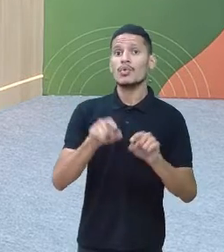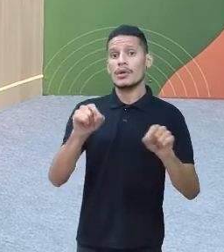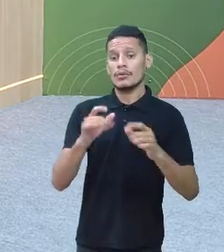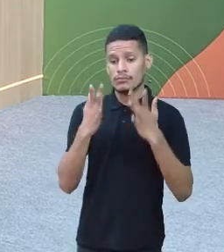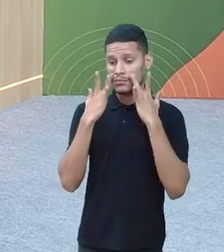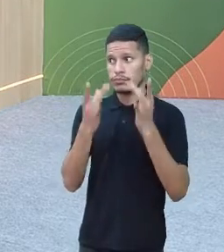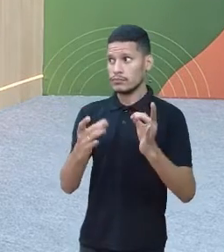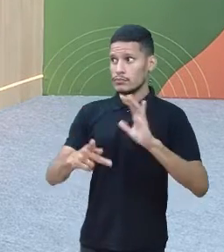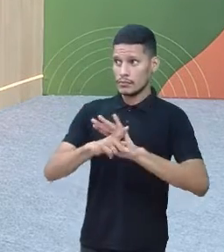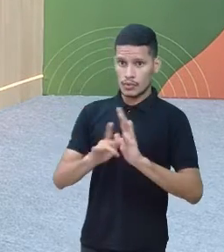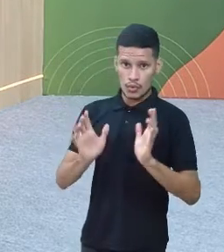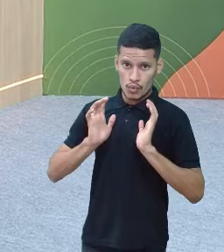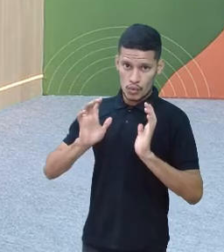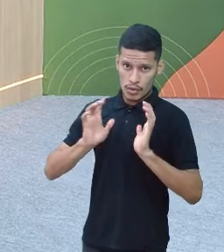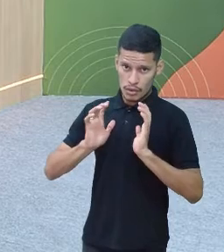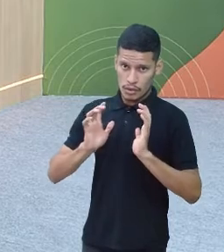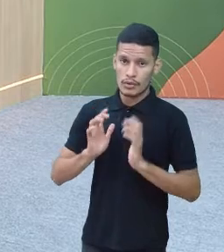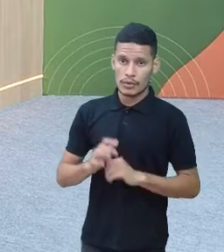do goleiro.